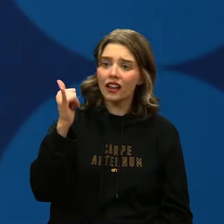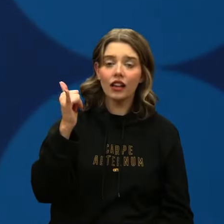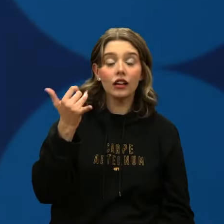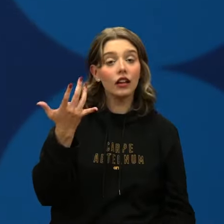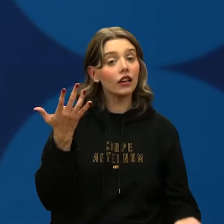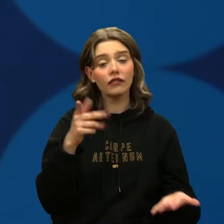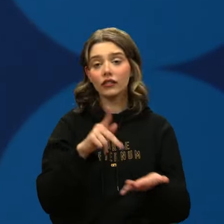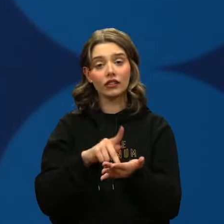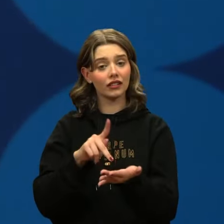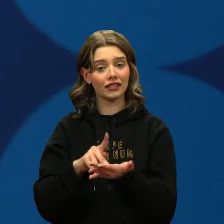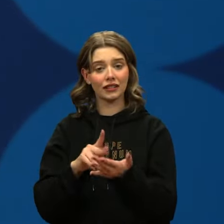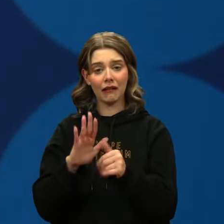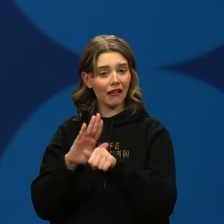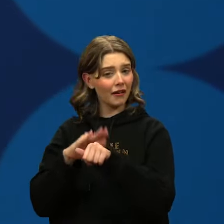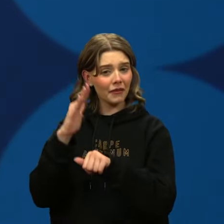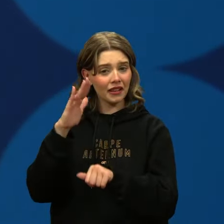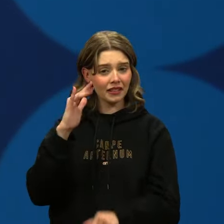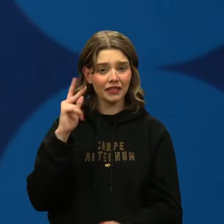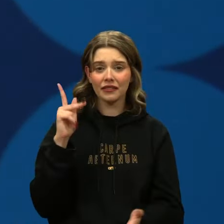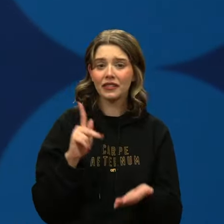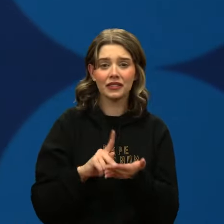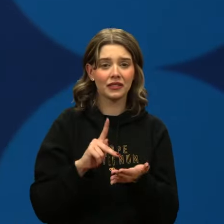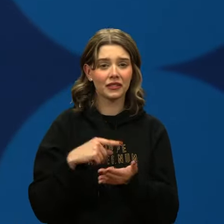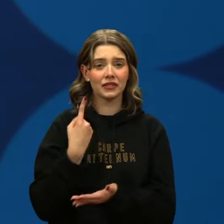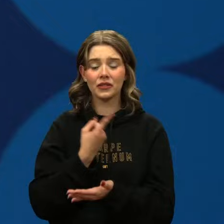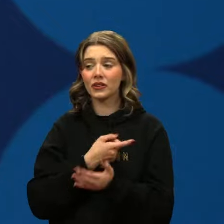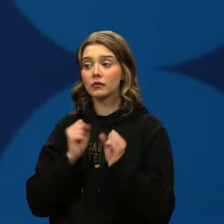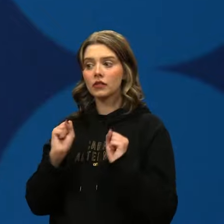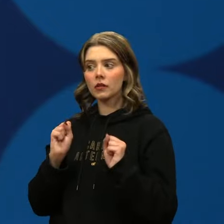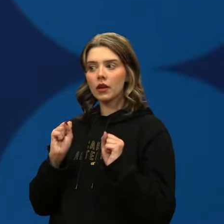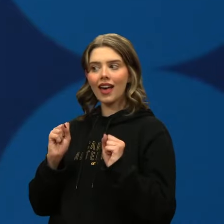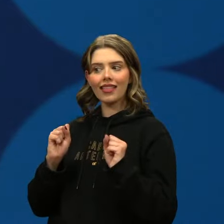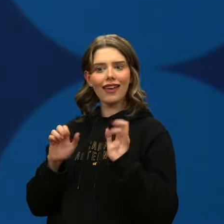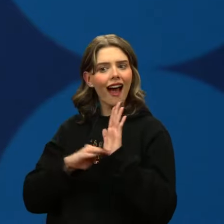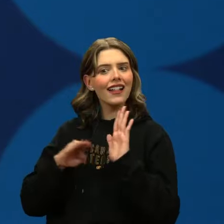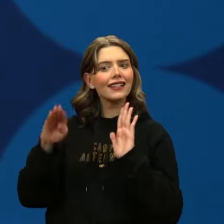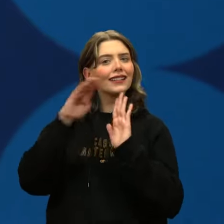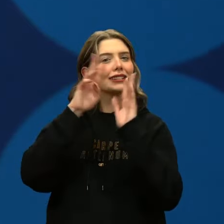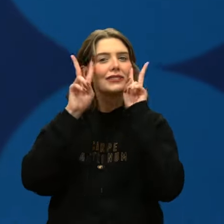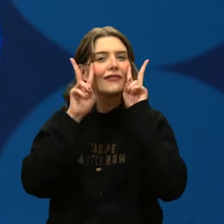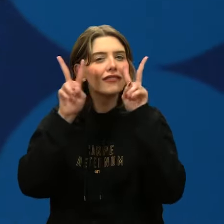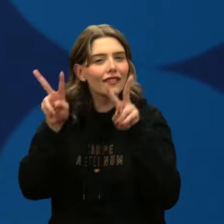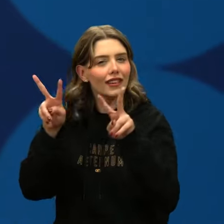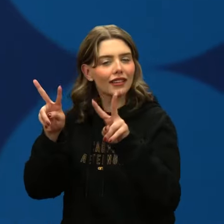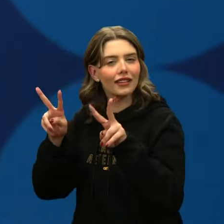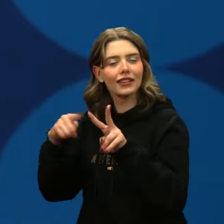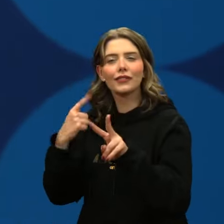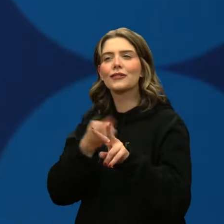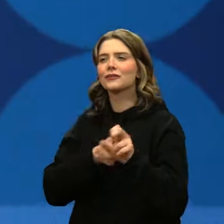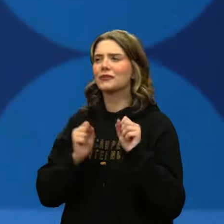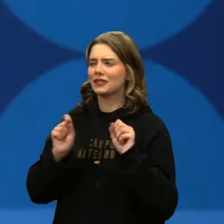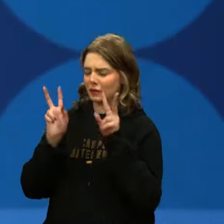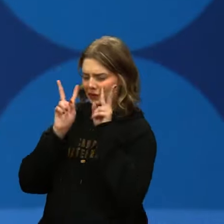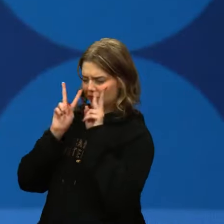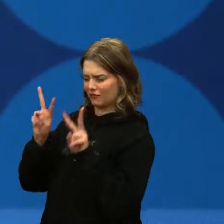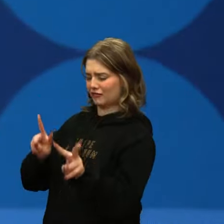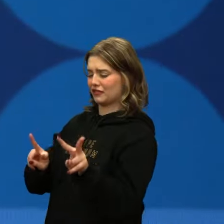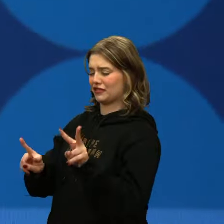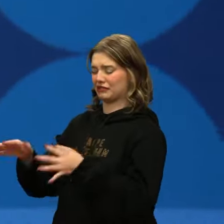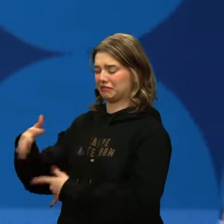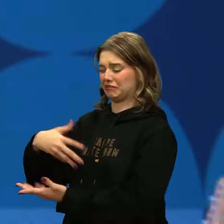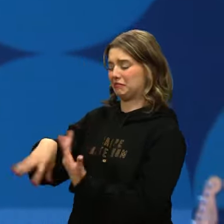O que ele fala é mais verdadeiro do que aquilo que os nossos olhos podem enxergar. Porque às vezes nós conseguimos enxergar as circunstâncias adversas,